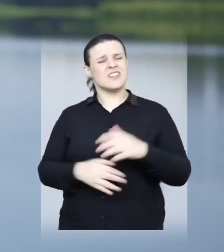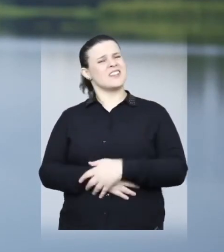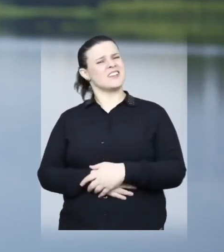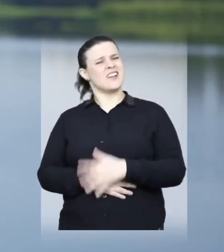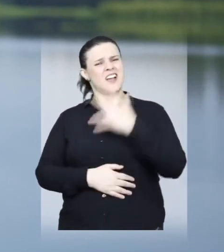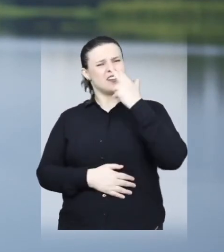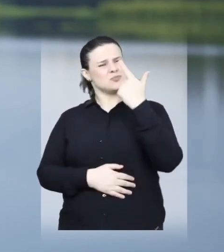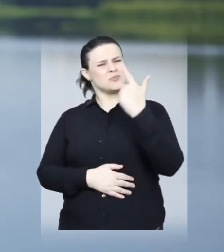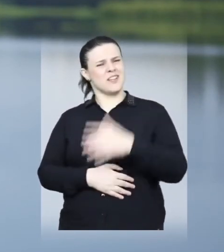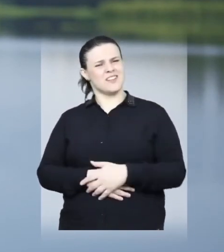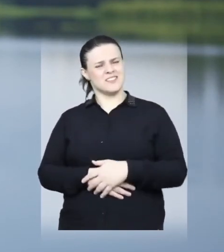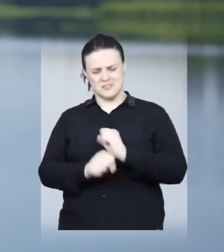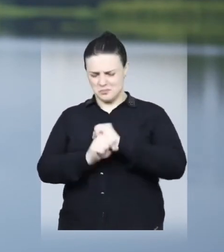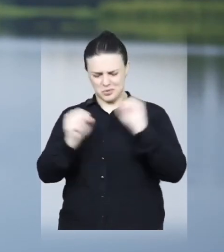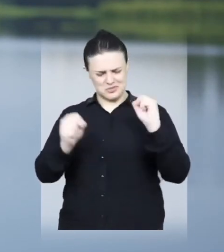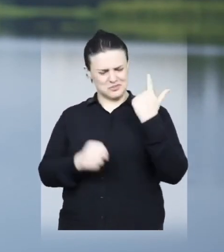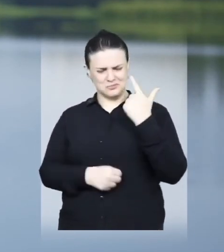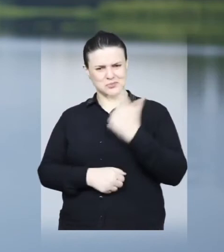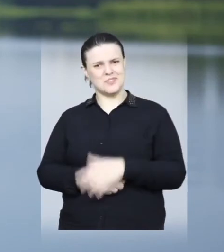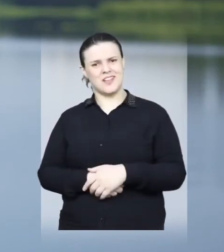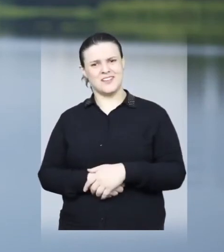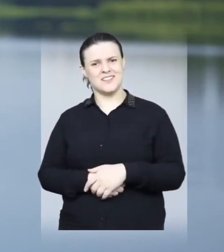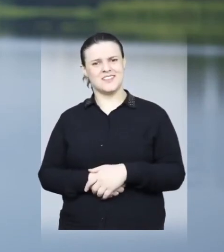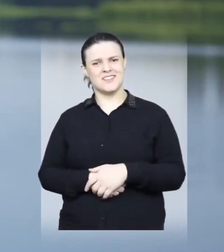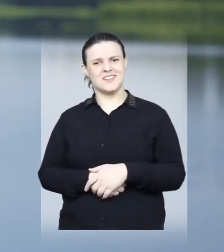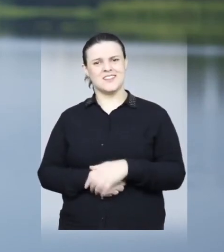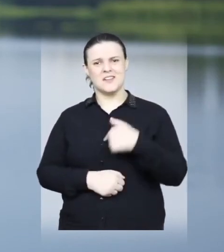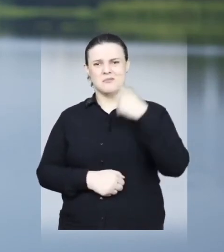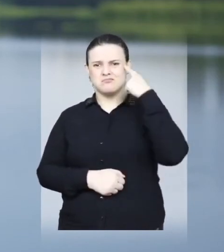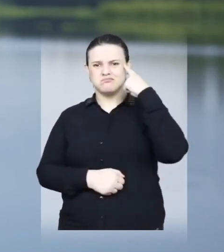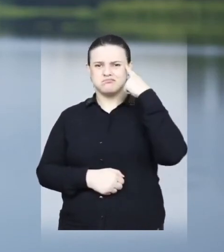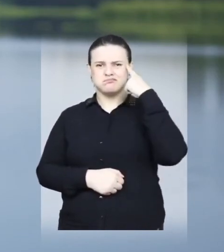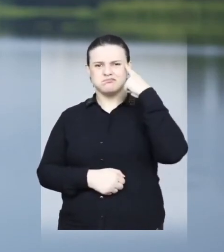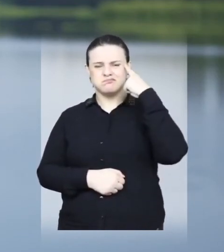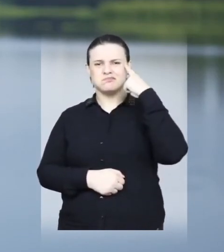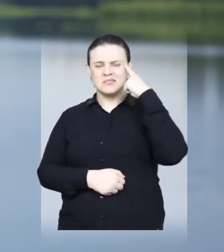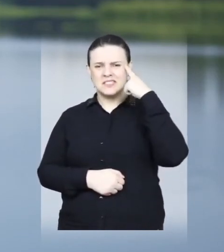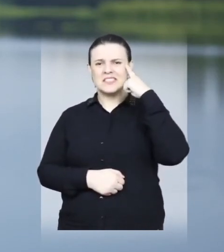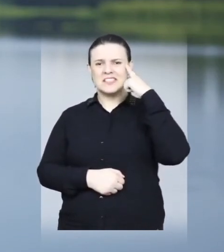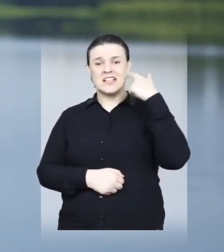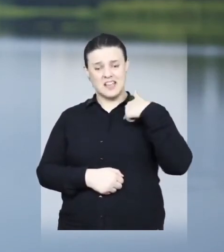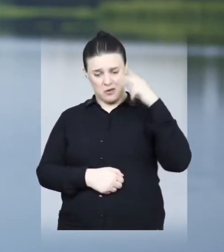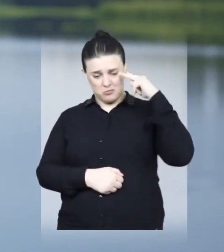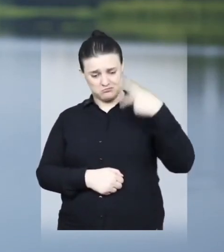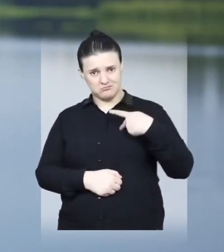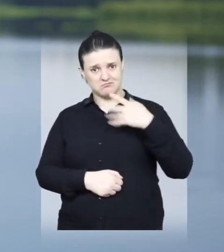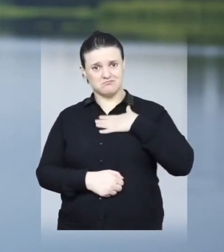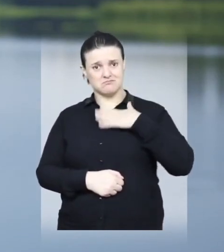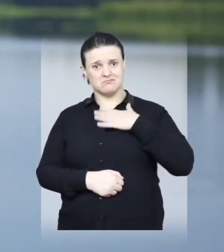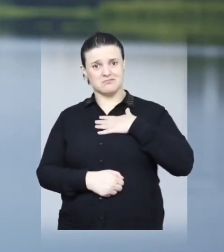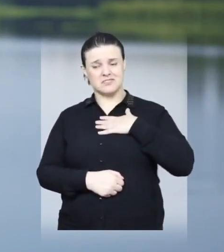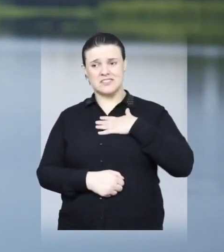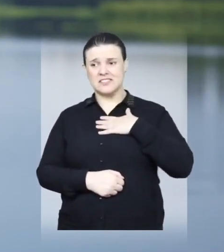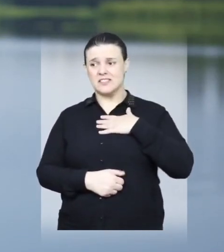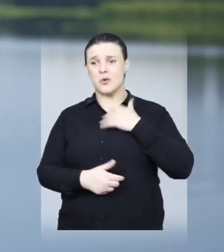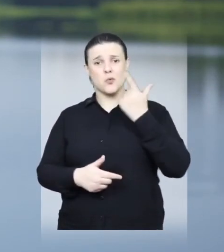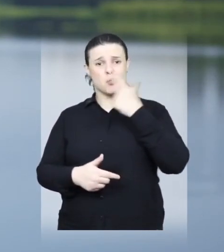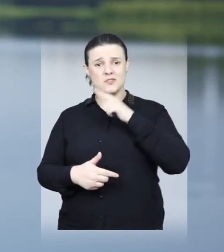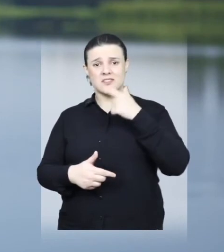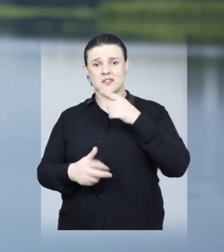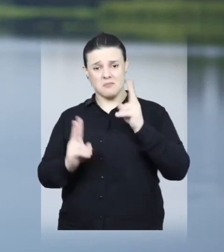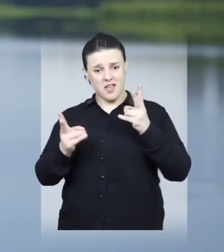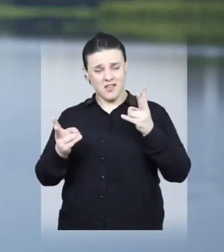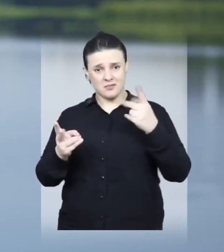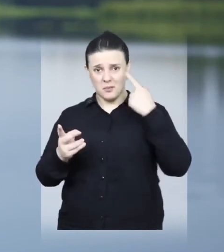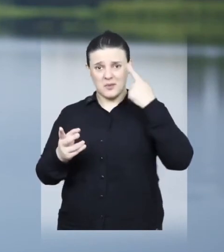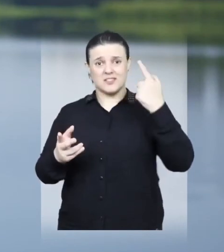Na verdade, acho que não existe o impossível, sabe? Não, eu por si só quebrei